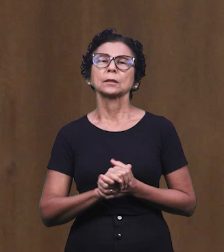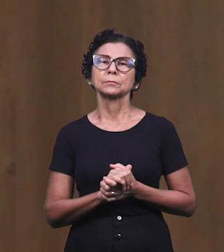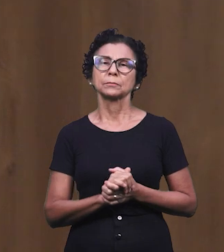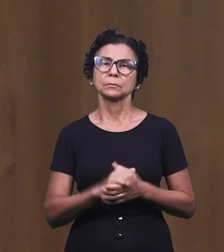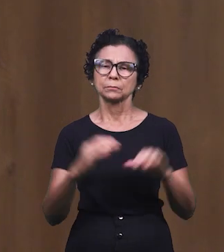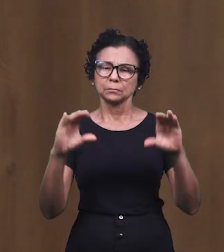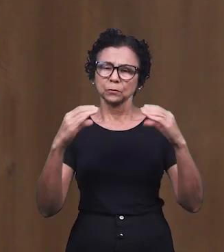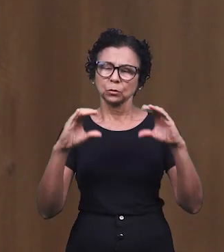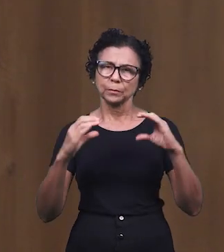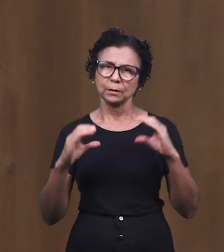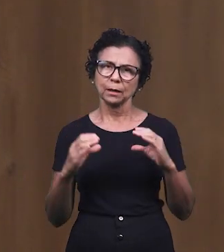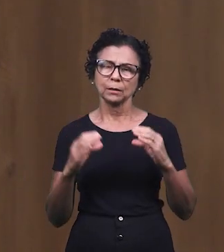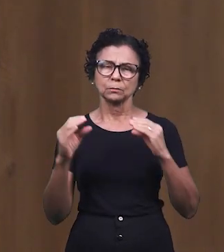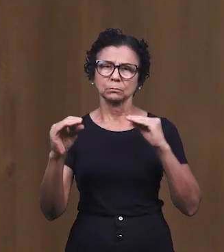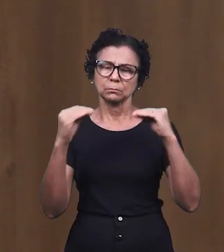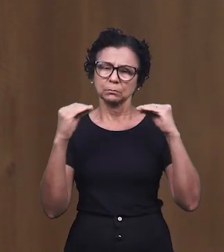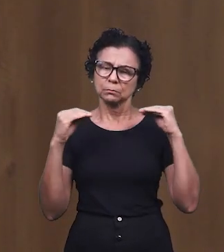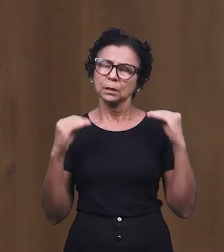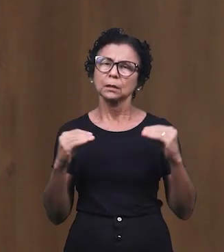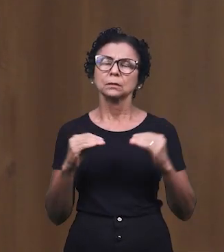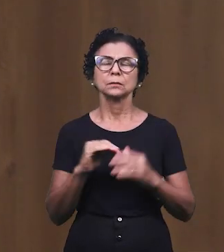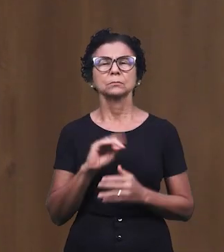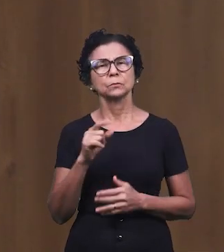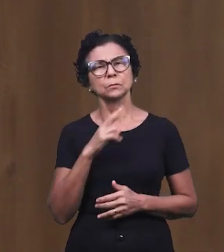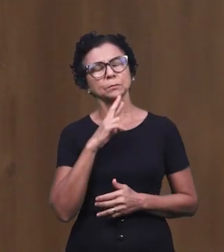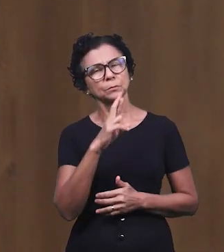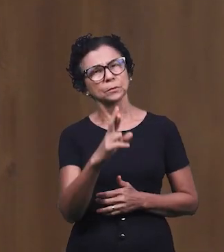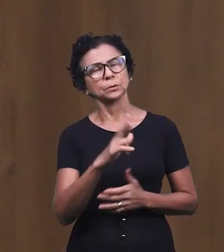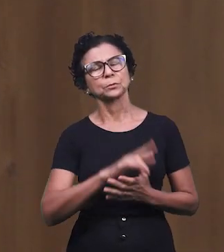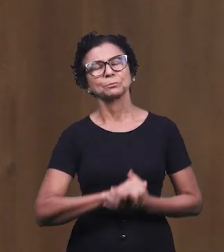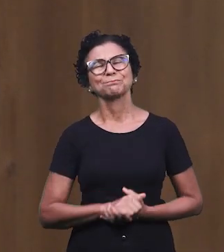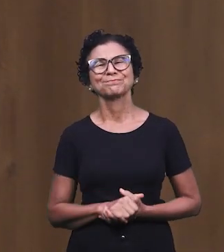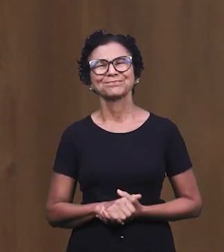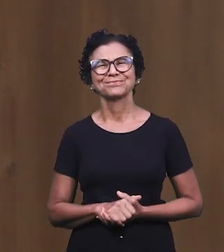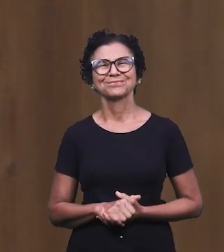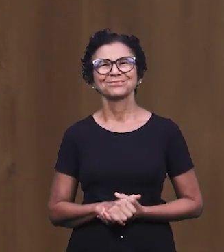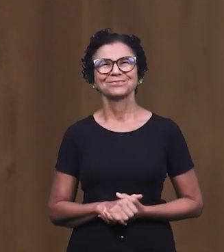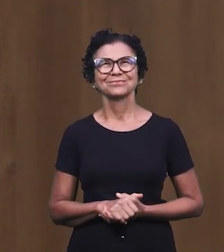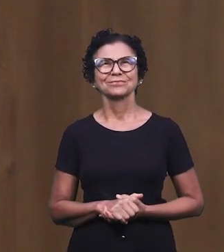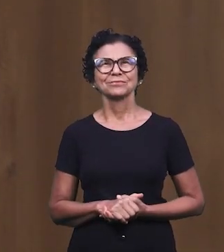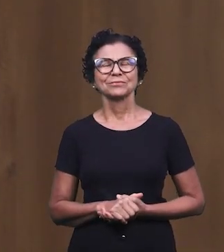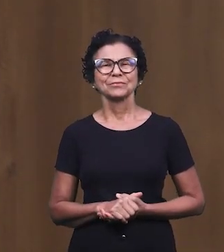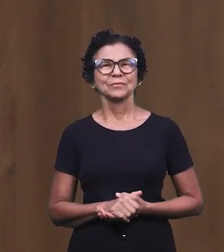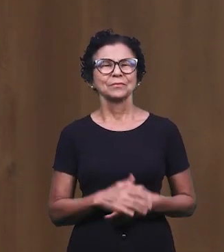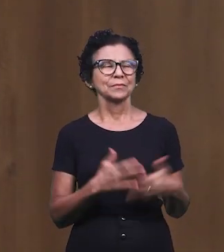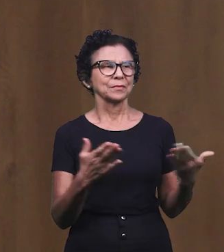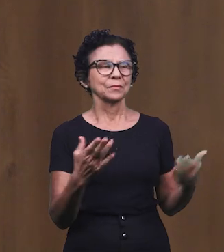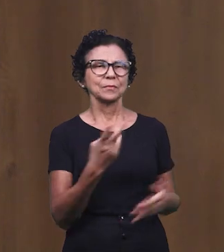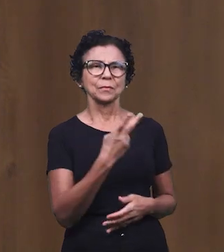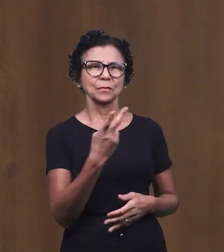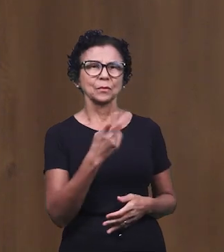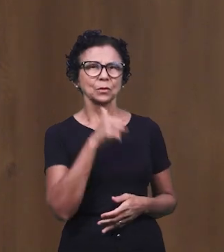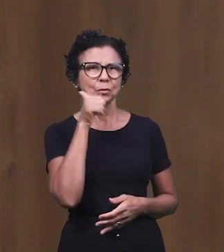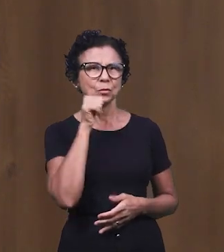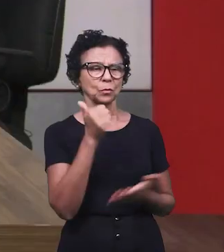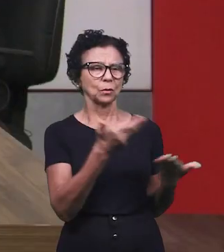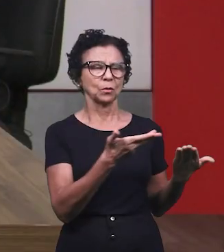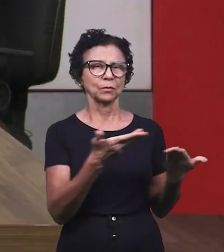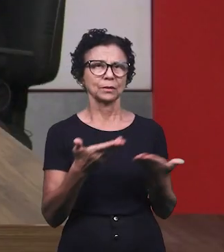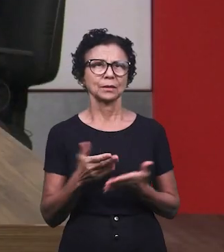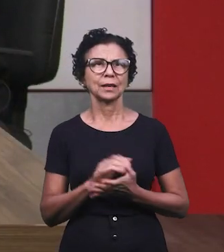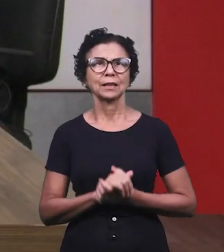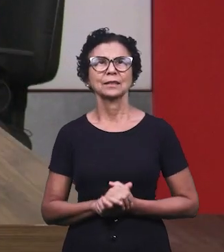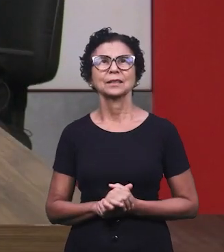do tempo, nós vamos explicando e vamos respondendo a cada irmão. Amém? Então vamos abrir a mesa. Nós estamos com duas convidadas. Nós estamos com a